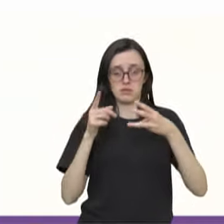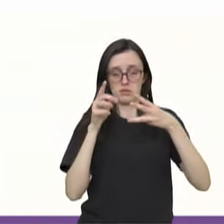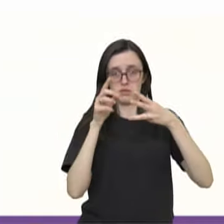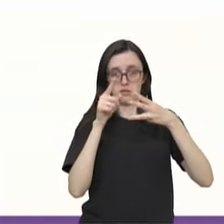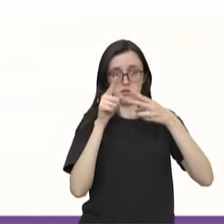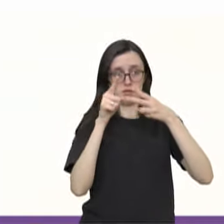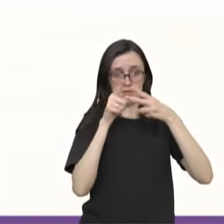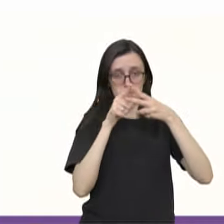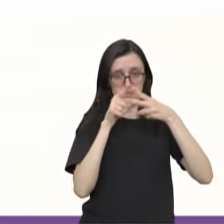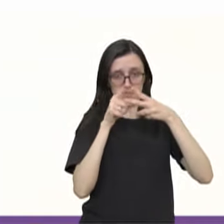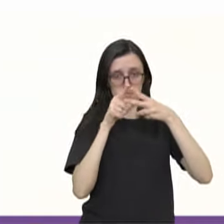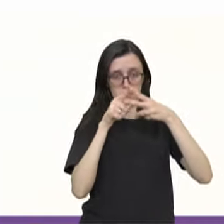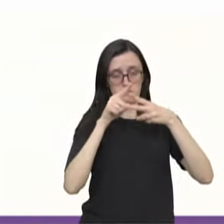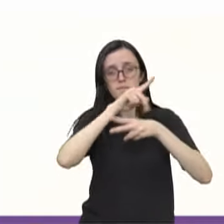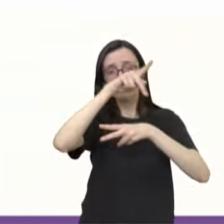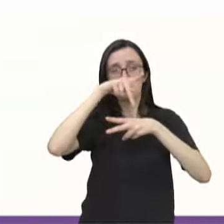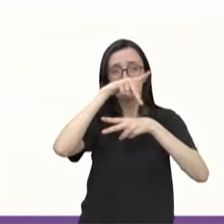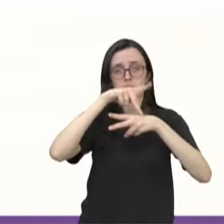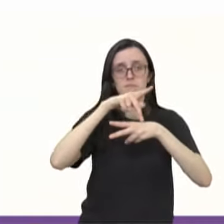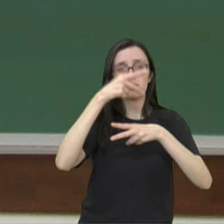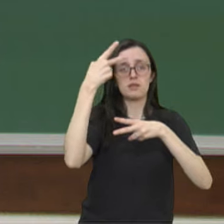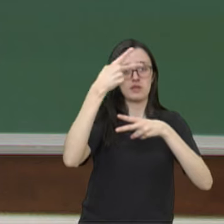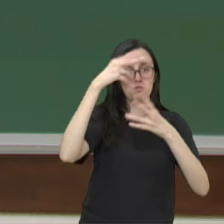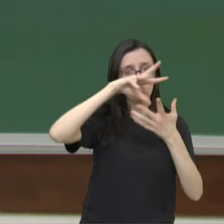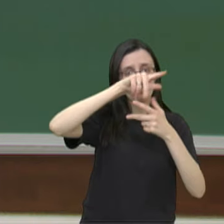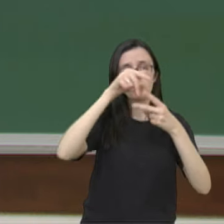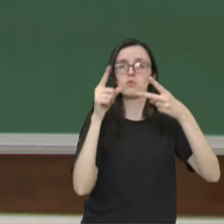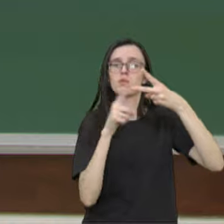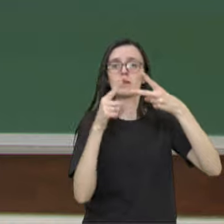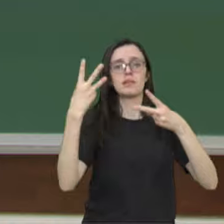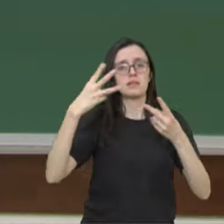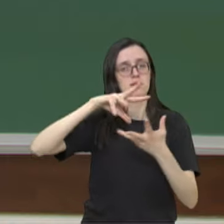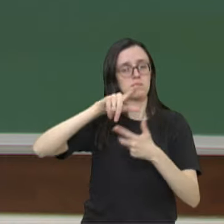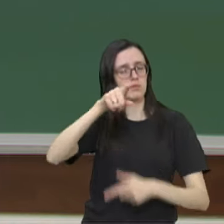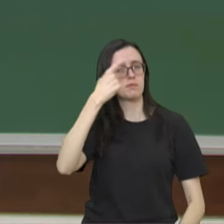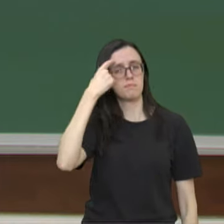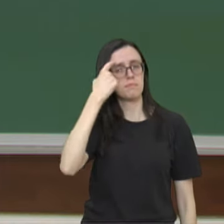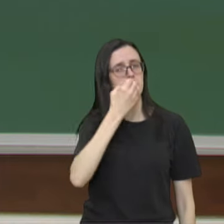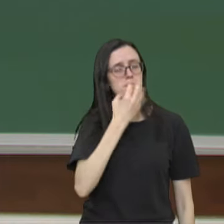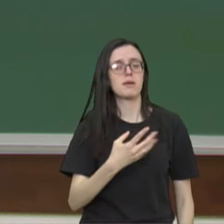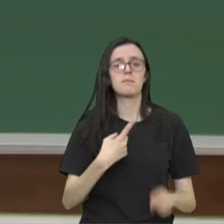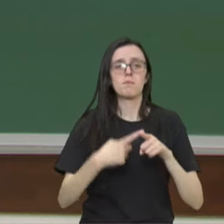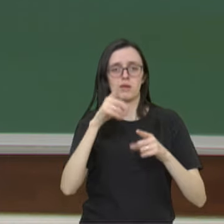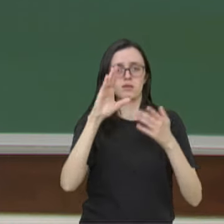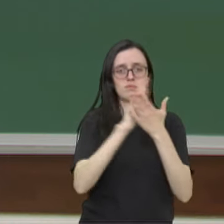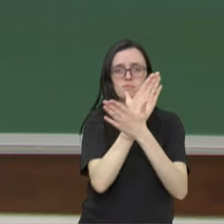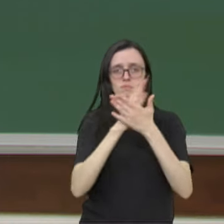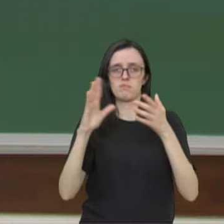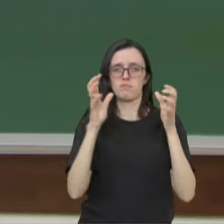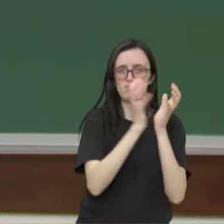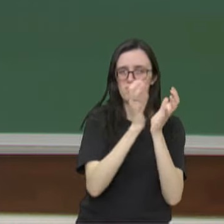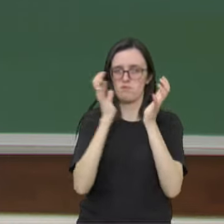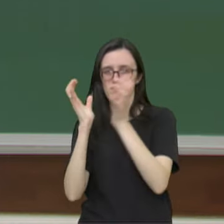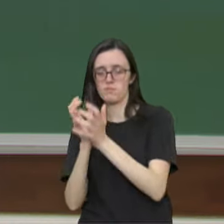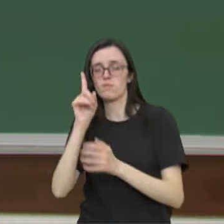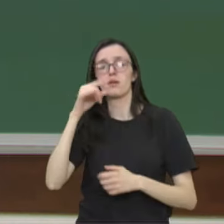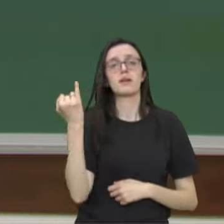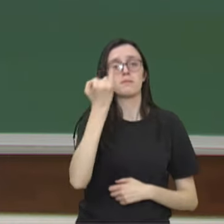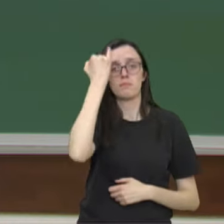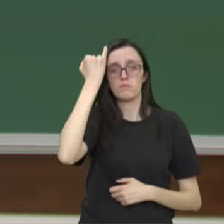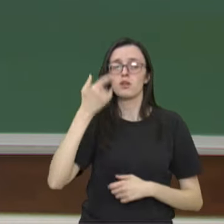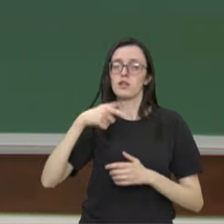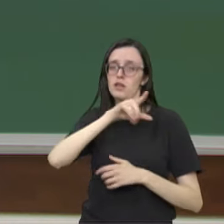segundo mundo? B, terceiro mundo. Pensem bem, essa classificação aqui é uma classificação